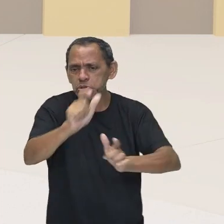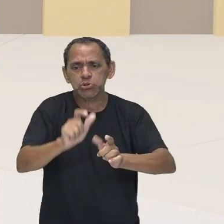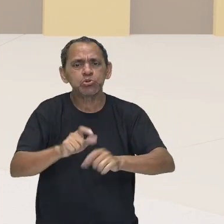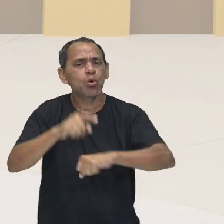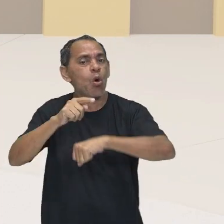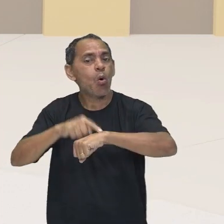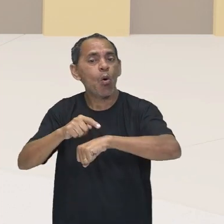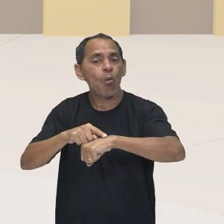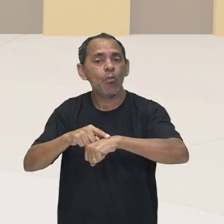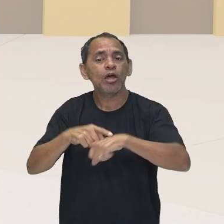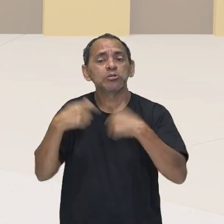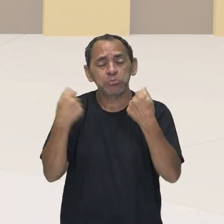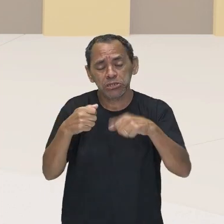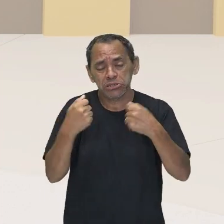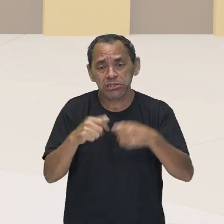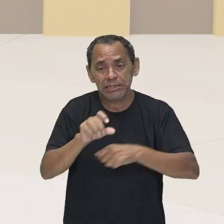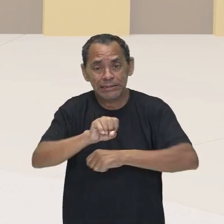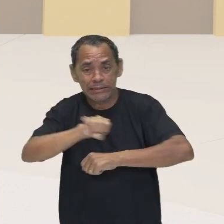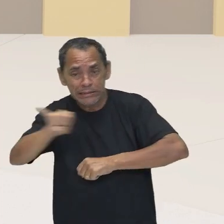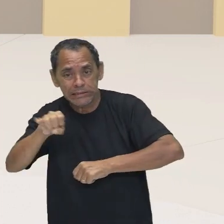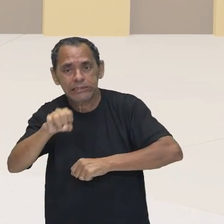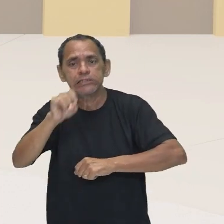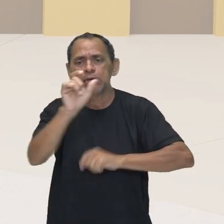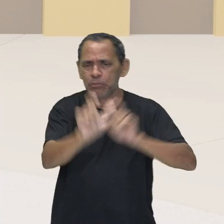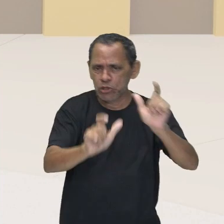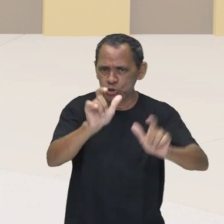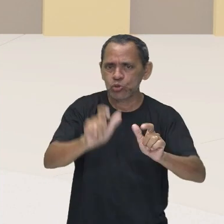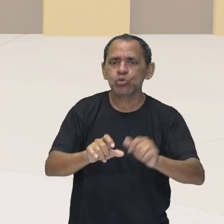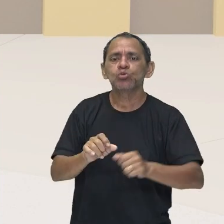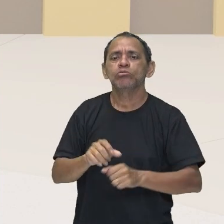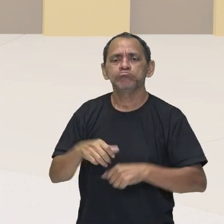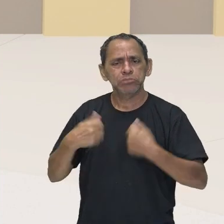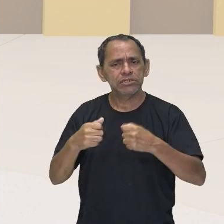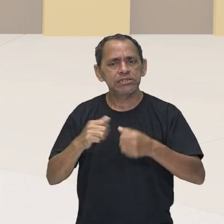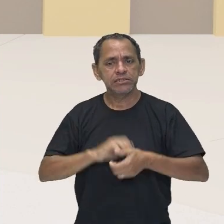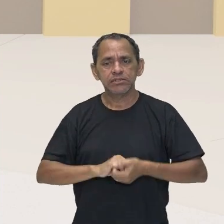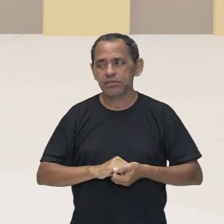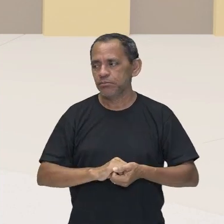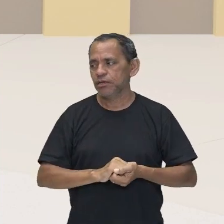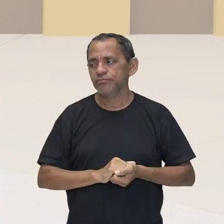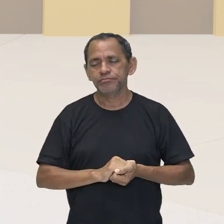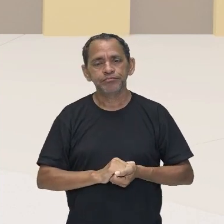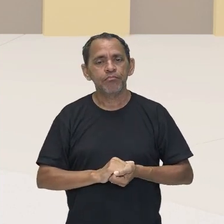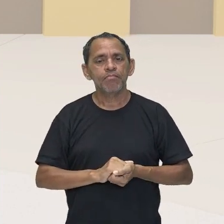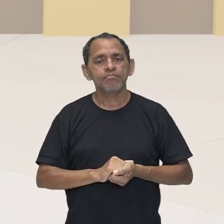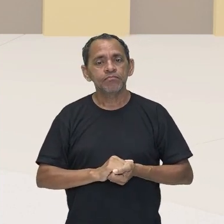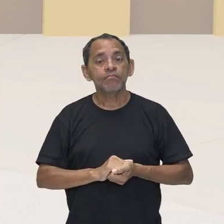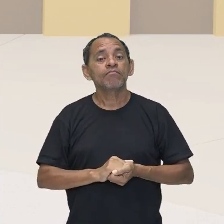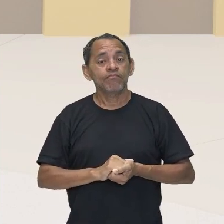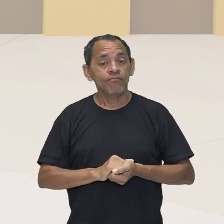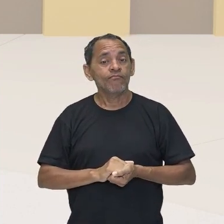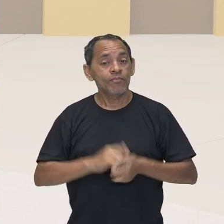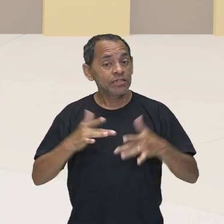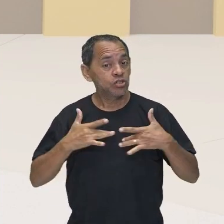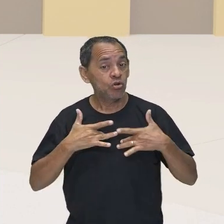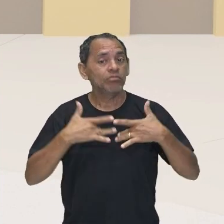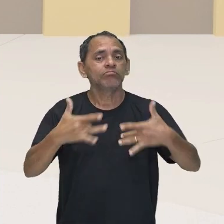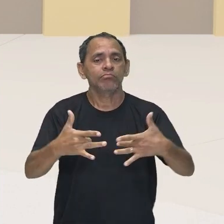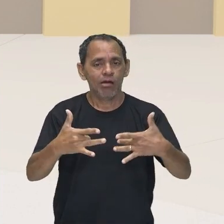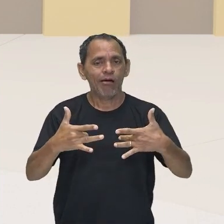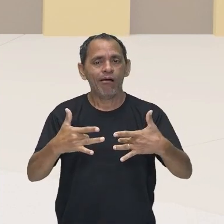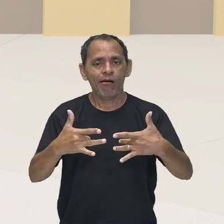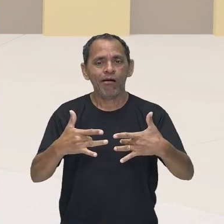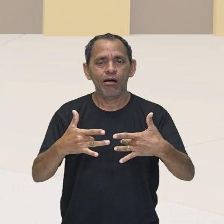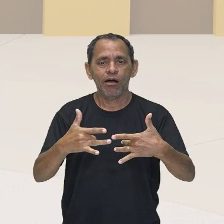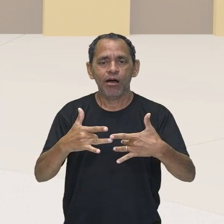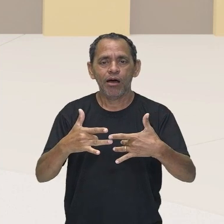de necessidade e contribuir para o bem-estar da comunidade em geral. Ser solidário é um traço do